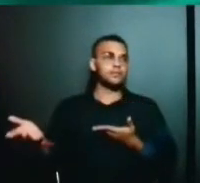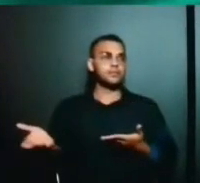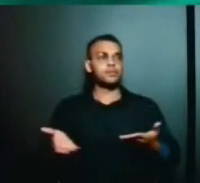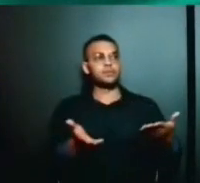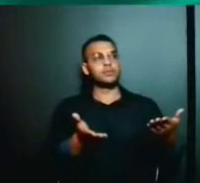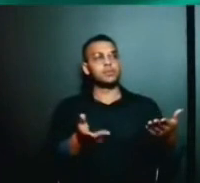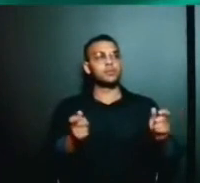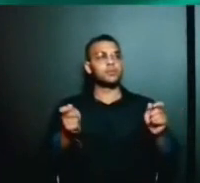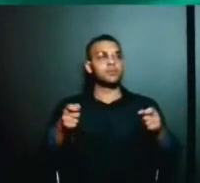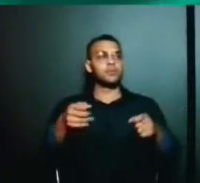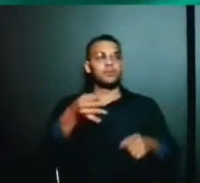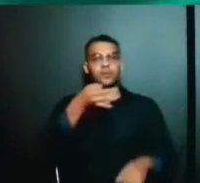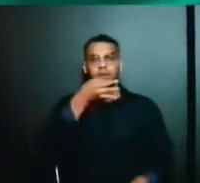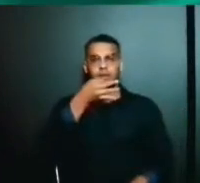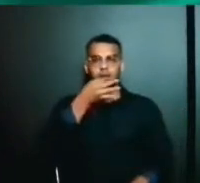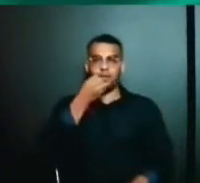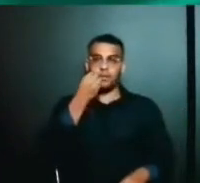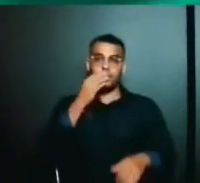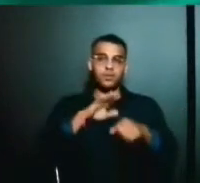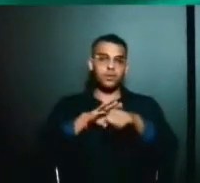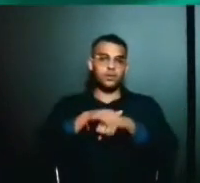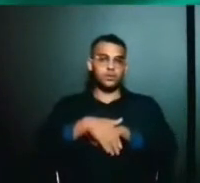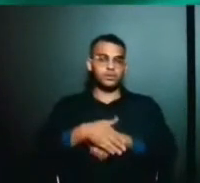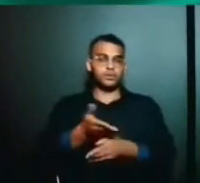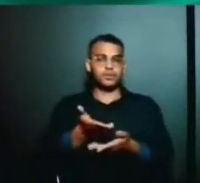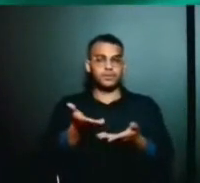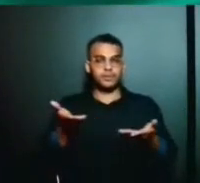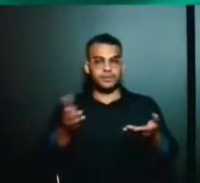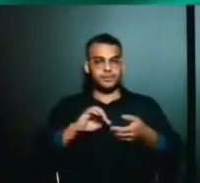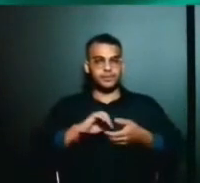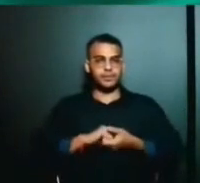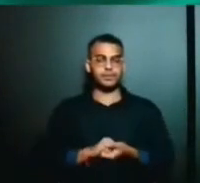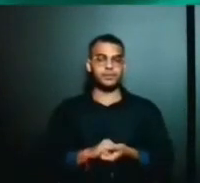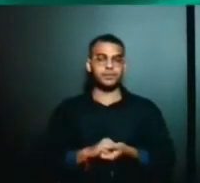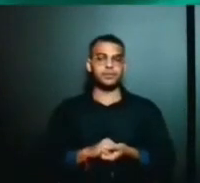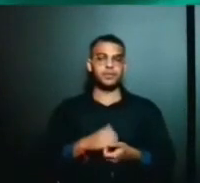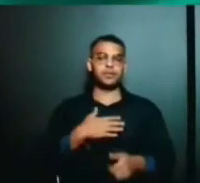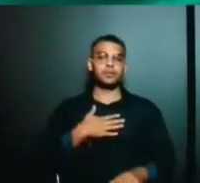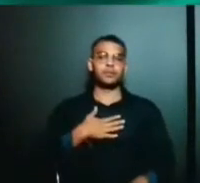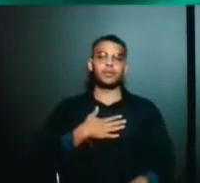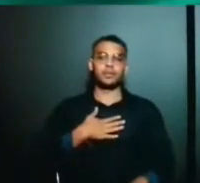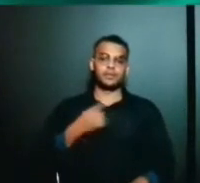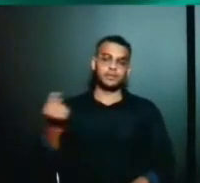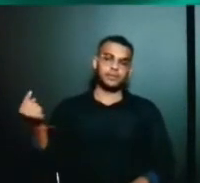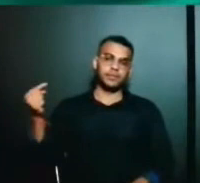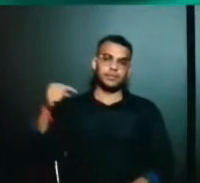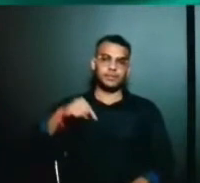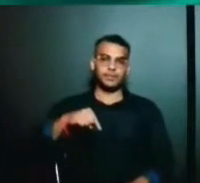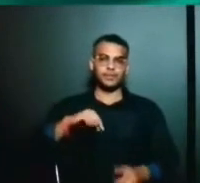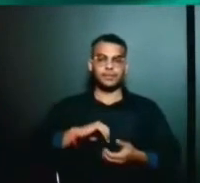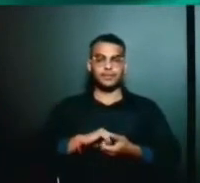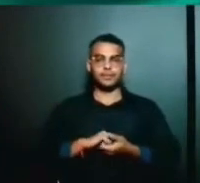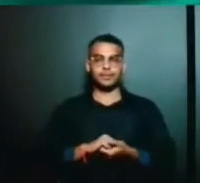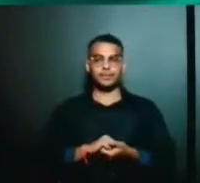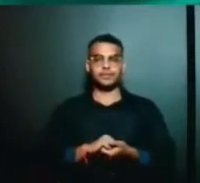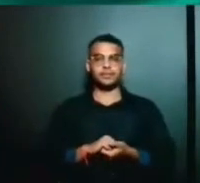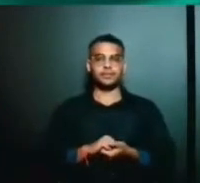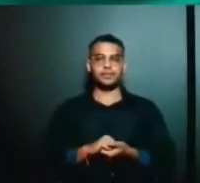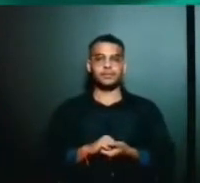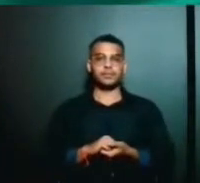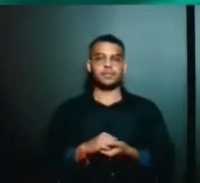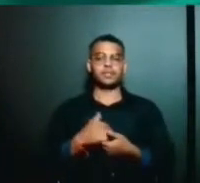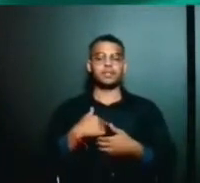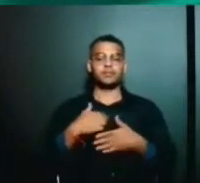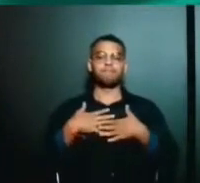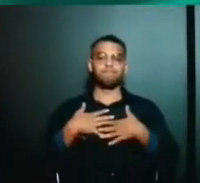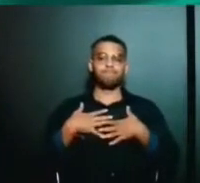Ana. Boa noite, pessoal. Primeiro, é um grande prazer estar aqui. Fico realmente